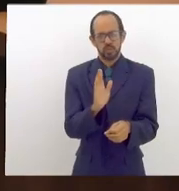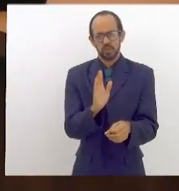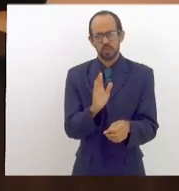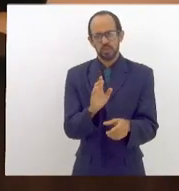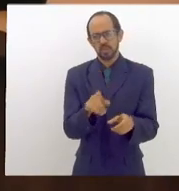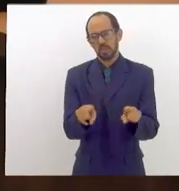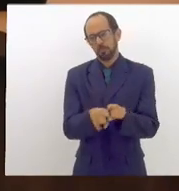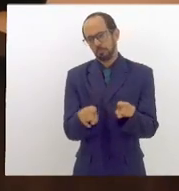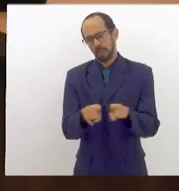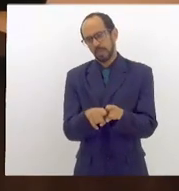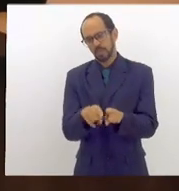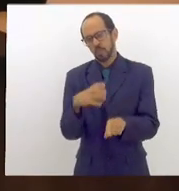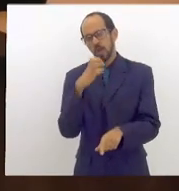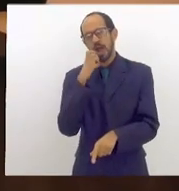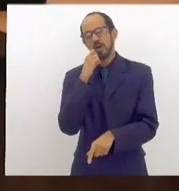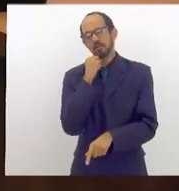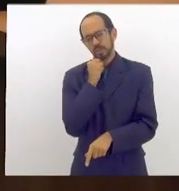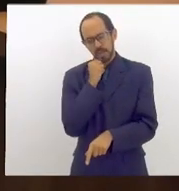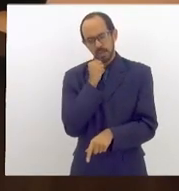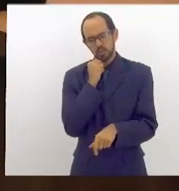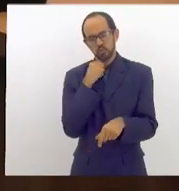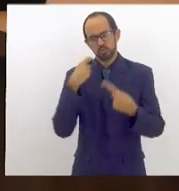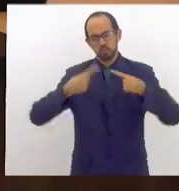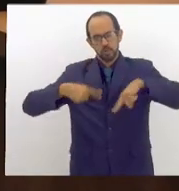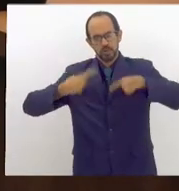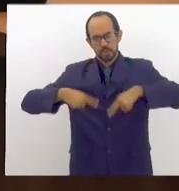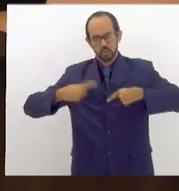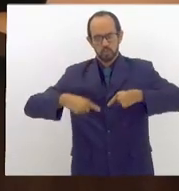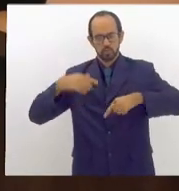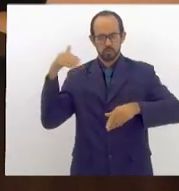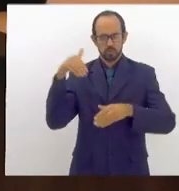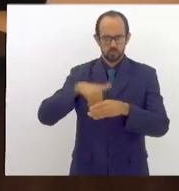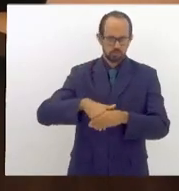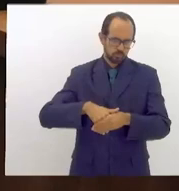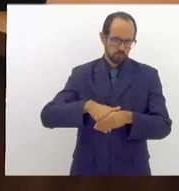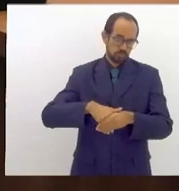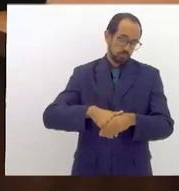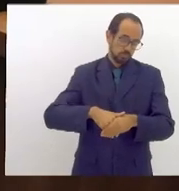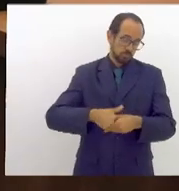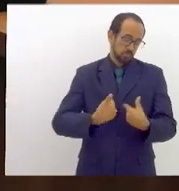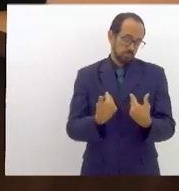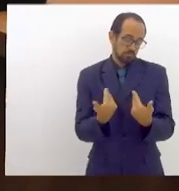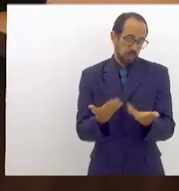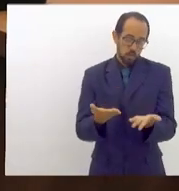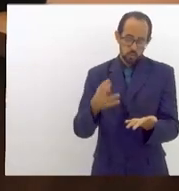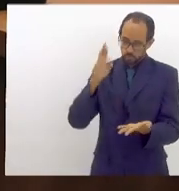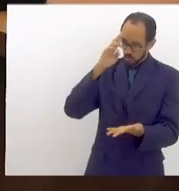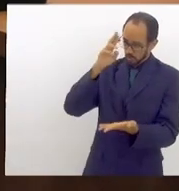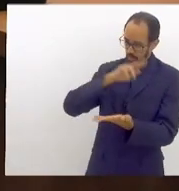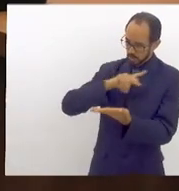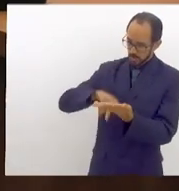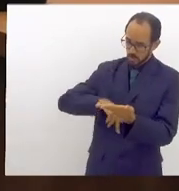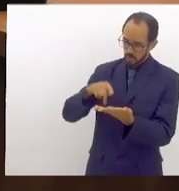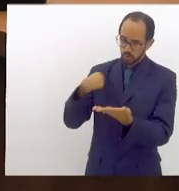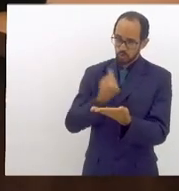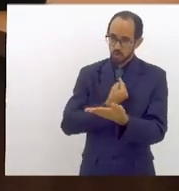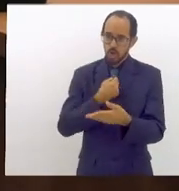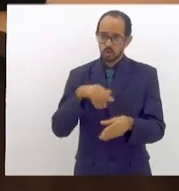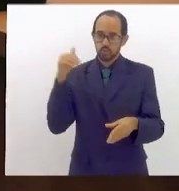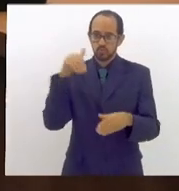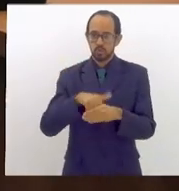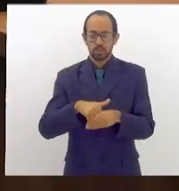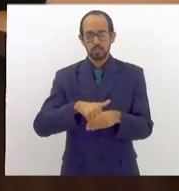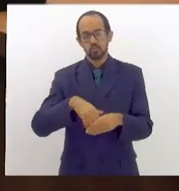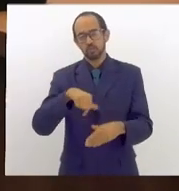eh afilhados políticos no momento eleitoral enfim senhor presidente nós encaminhamos pela bancada do pessoal